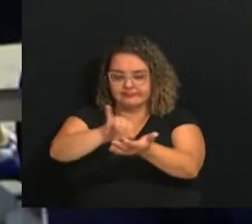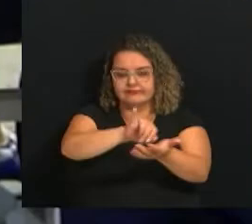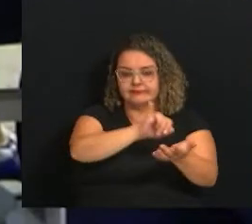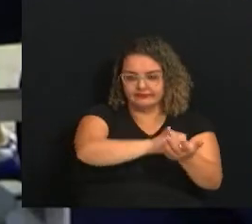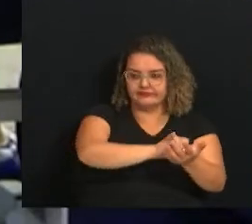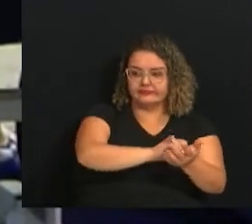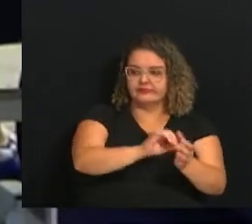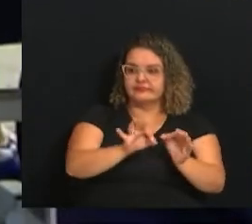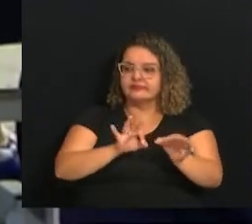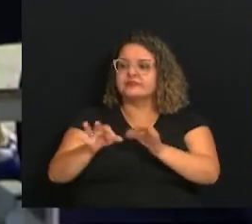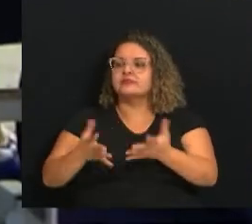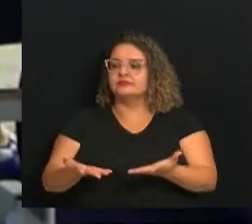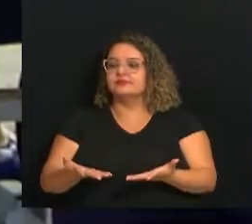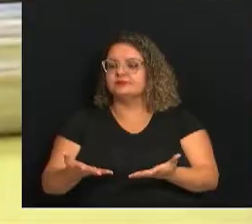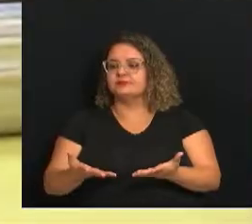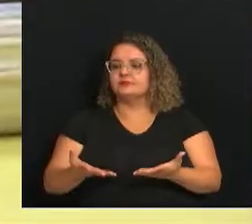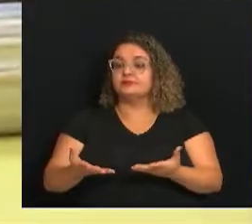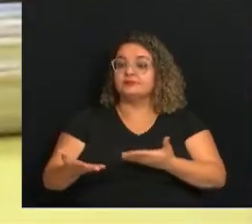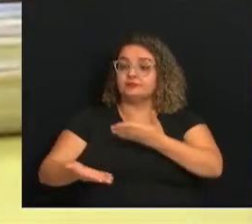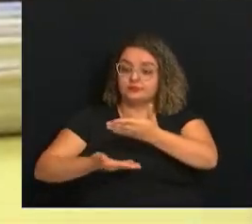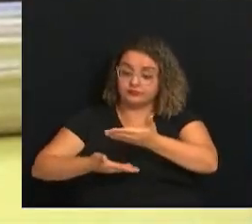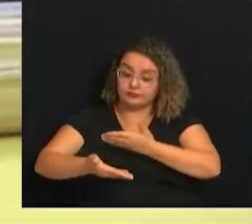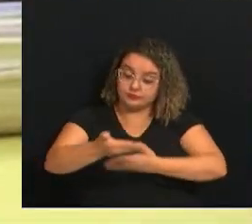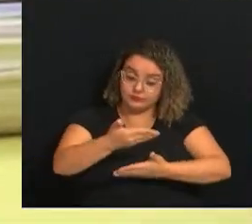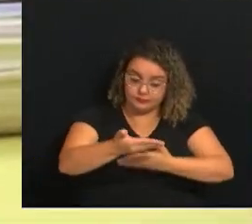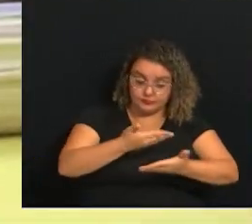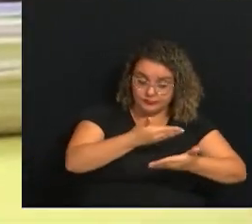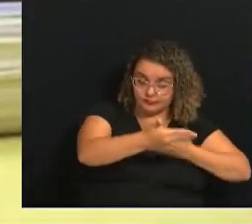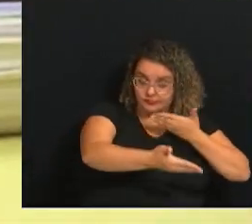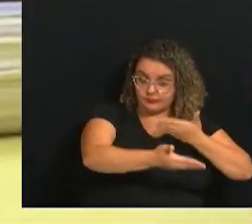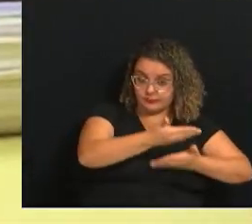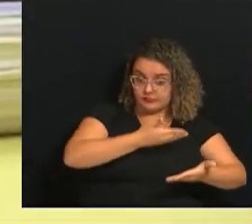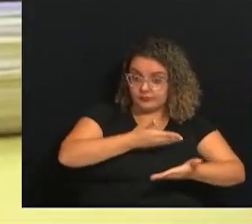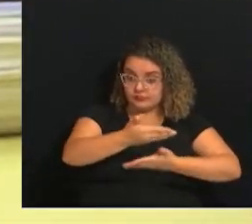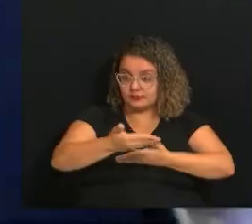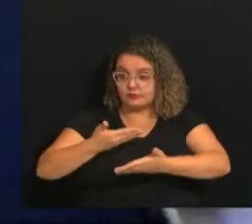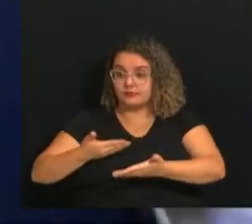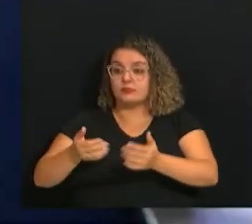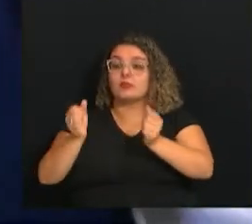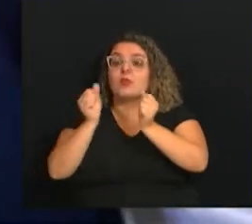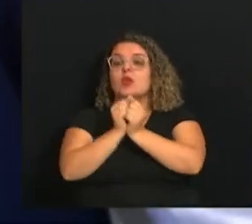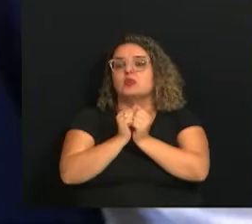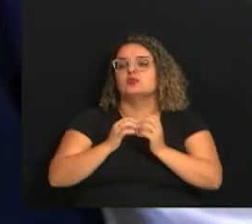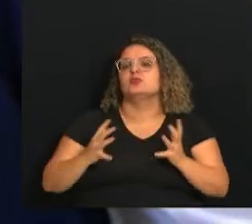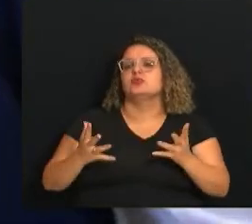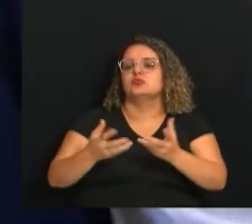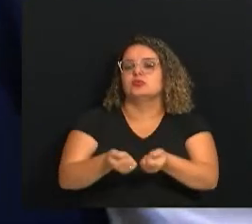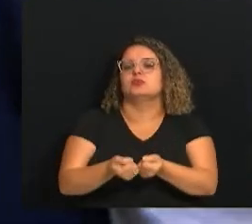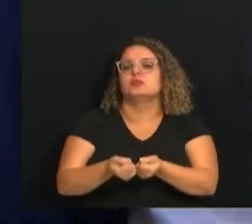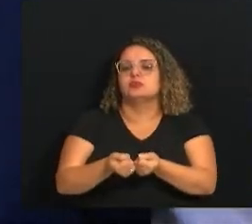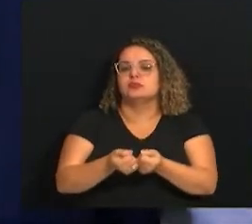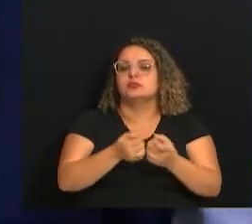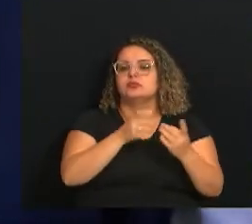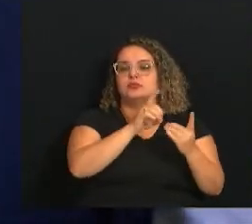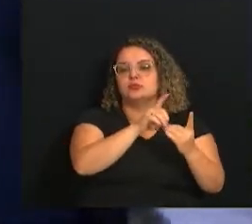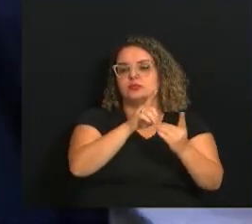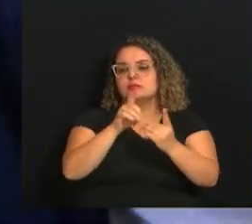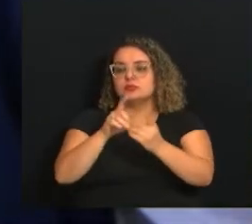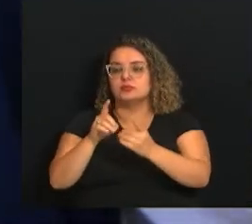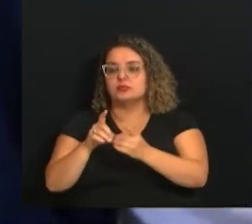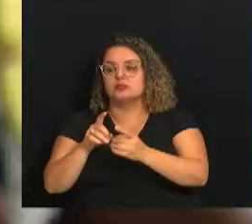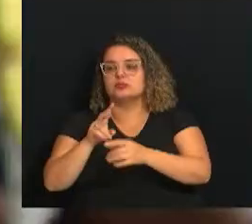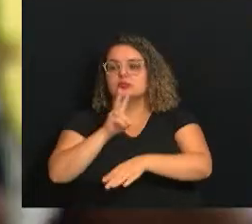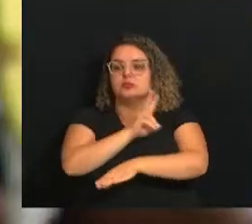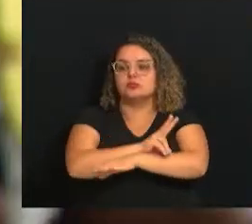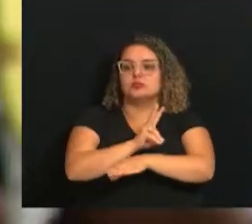objetivo é articular as ações e elaborar os planos de atuação conjuntos. A rede de atendimento e proteção à criança